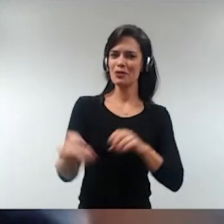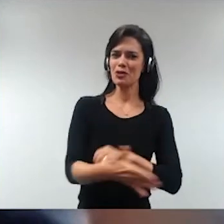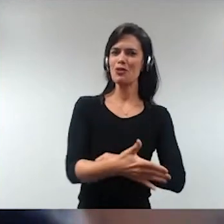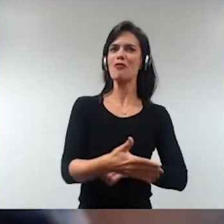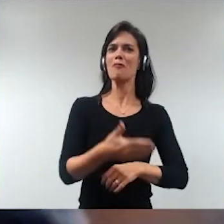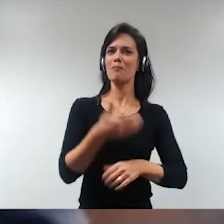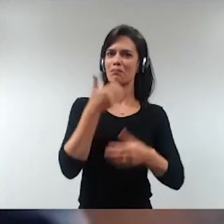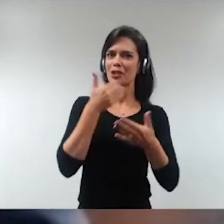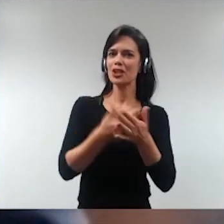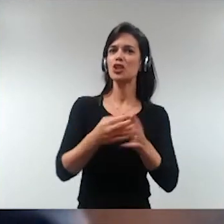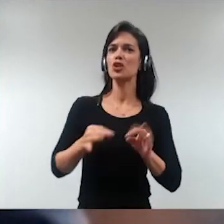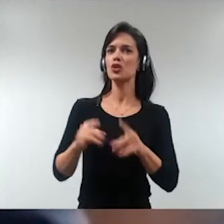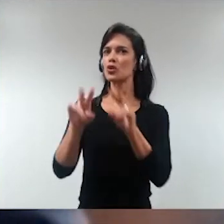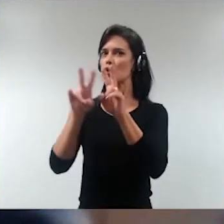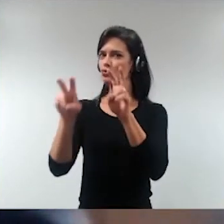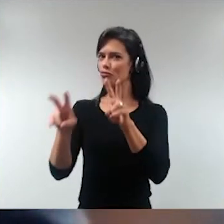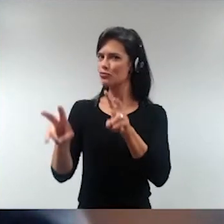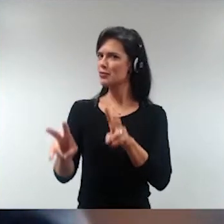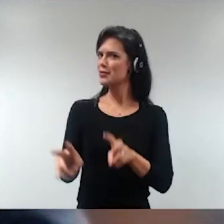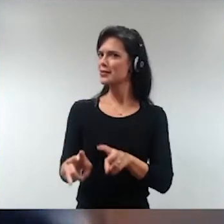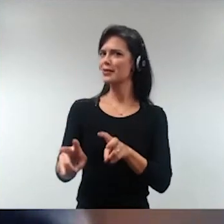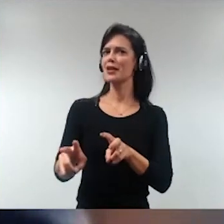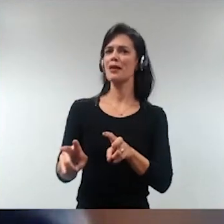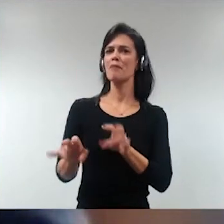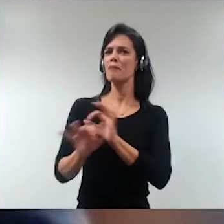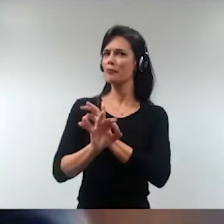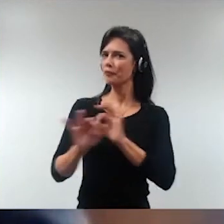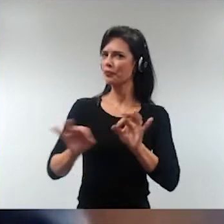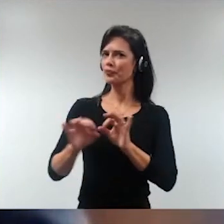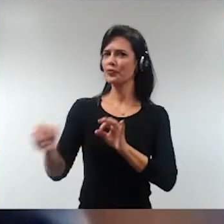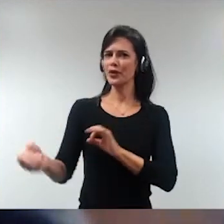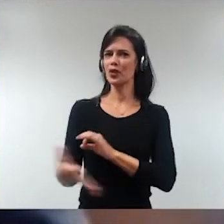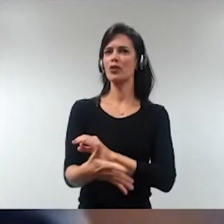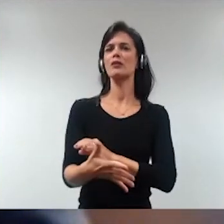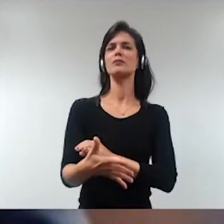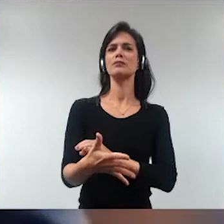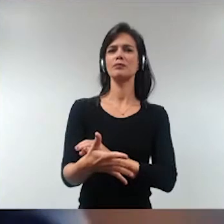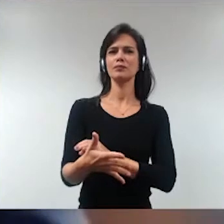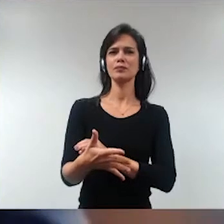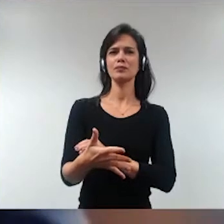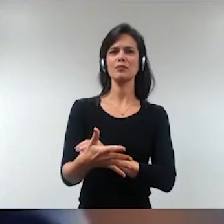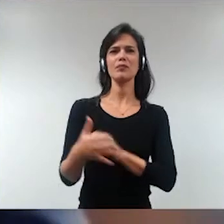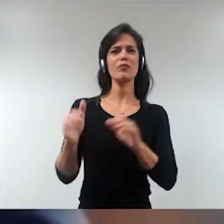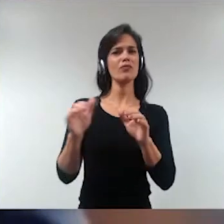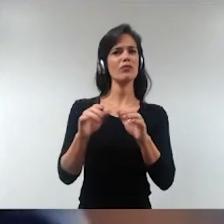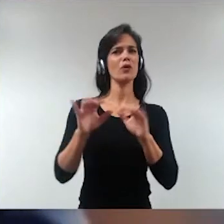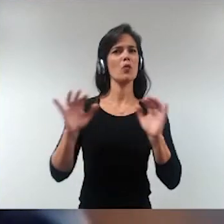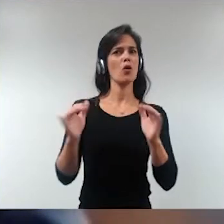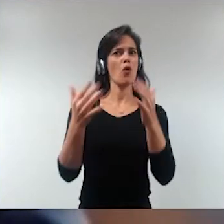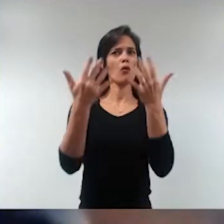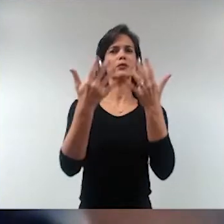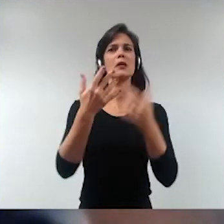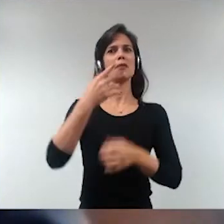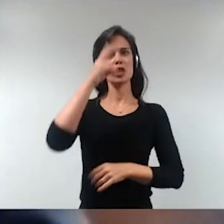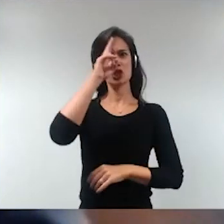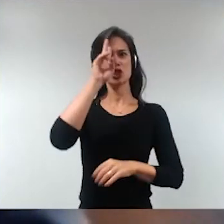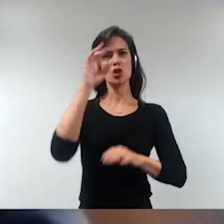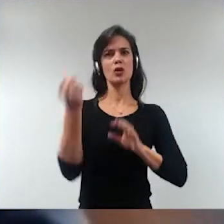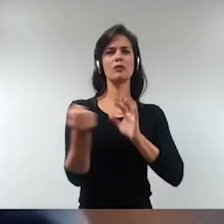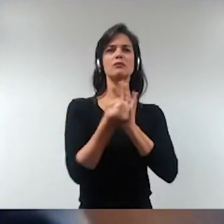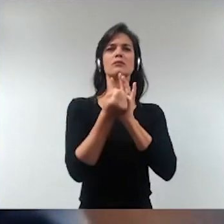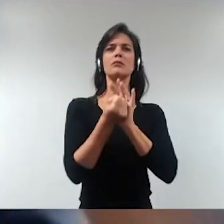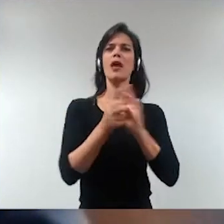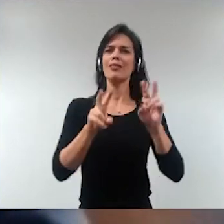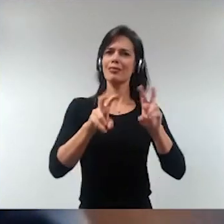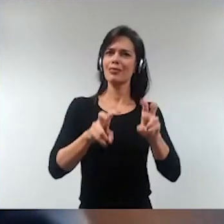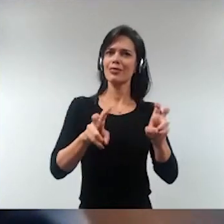aliás, todos os assuntos que estão na mesa desse grande evento, aliás, um evento histórico, eles são contemporâneos,